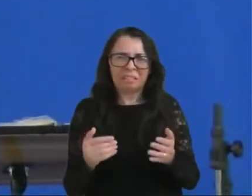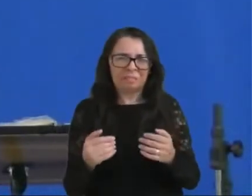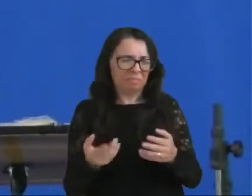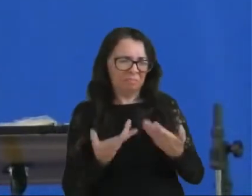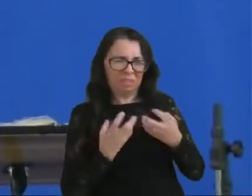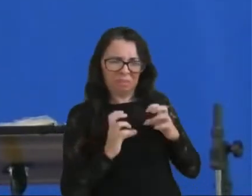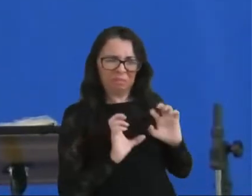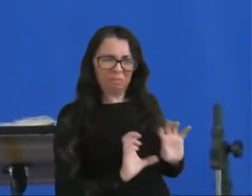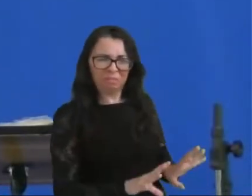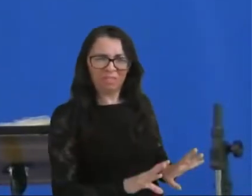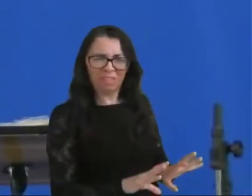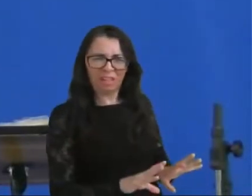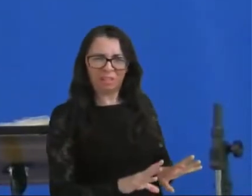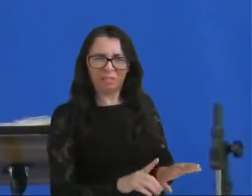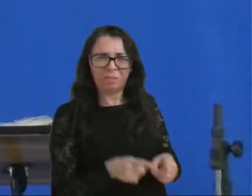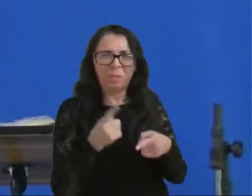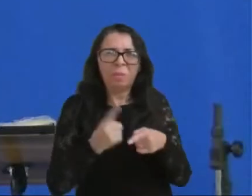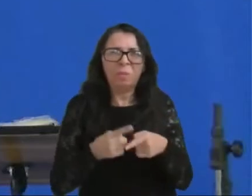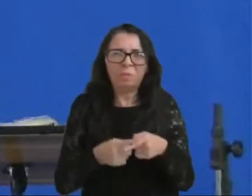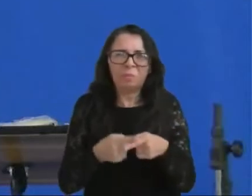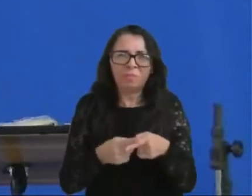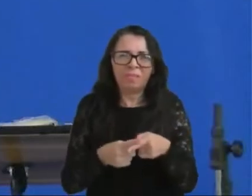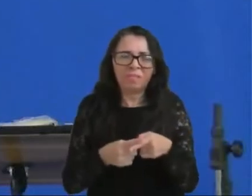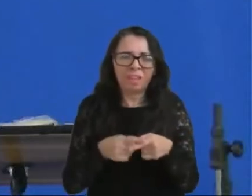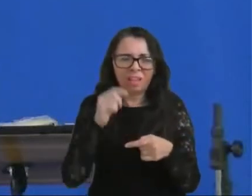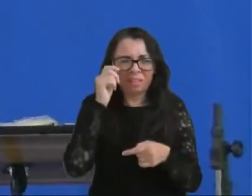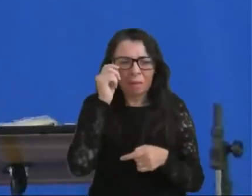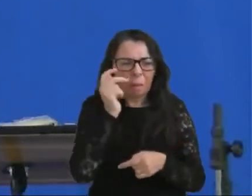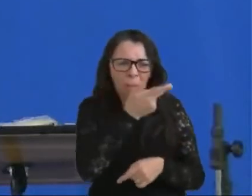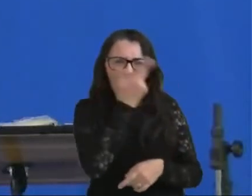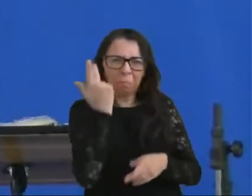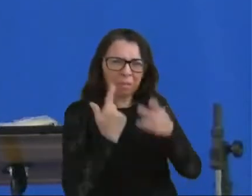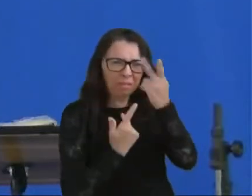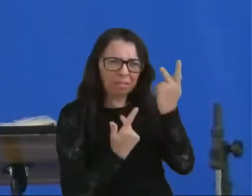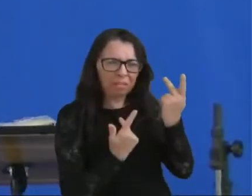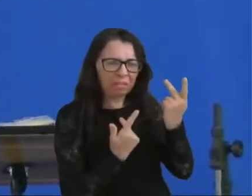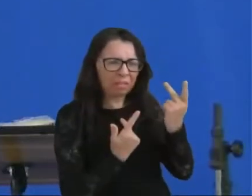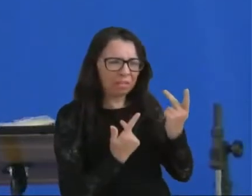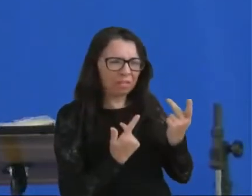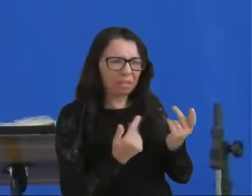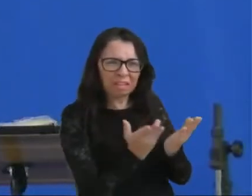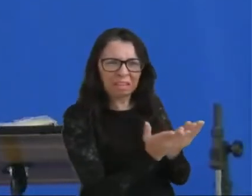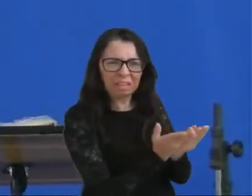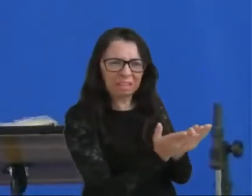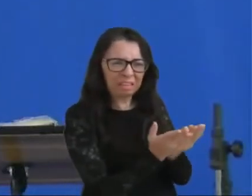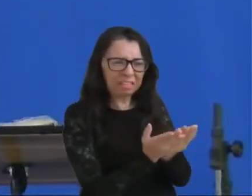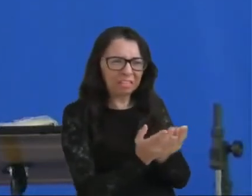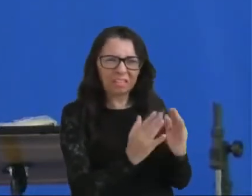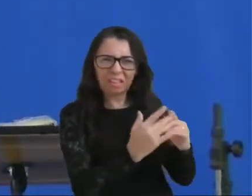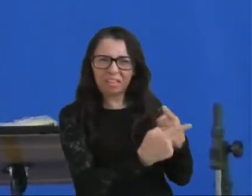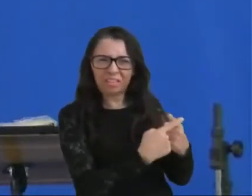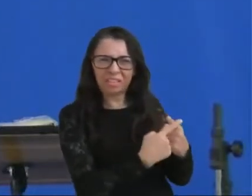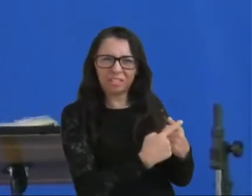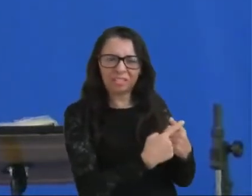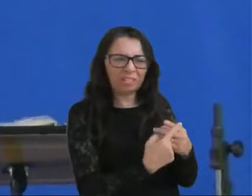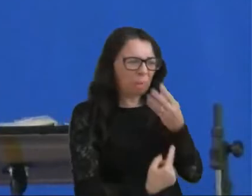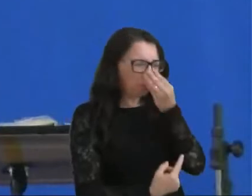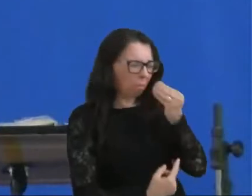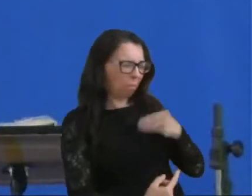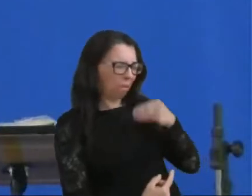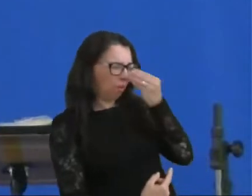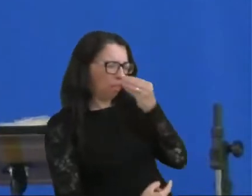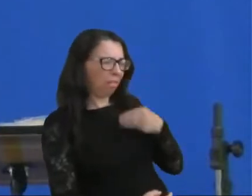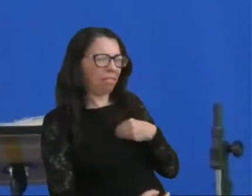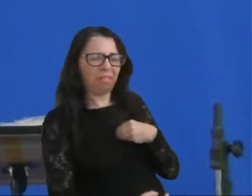ovo. Não vou mais à igreja porque o meu irmão não me cumprimentou. Crente que deveriam de ser adultos na fé,